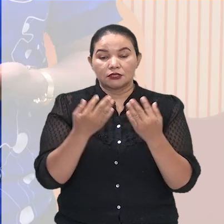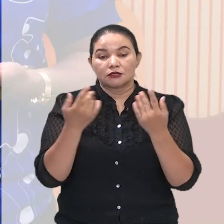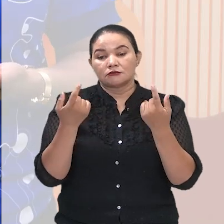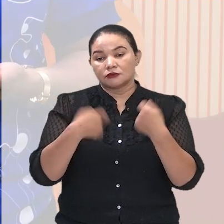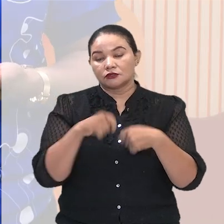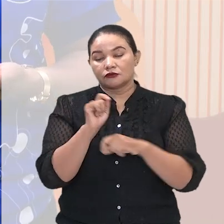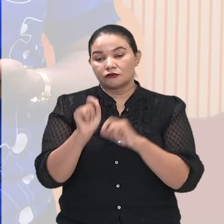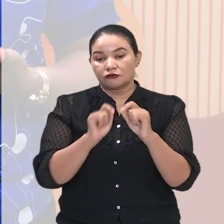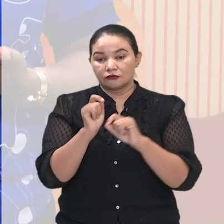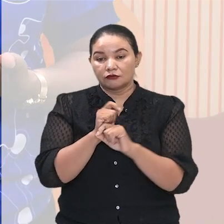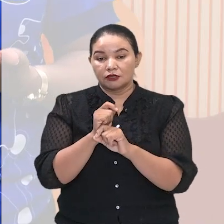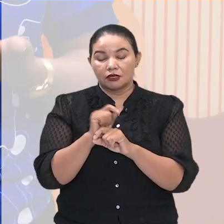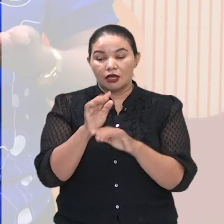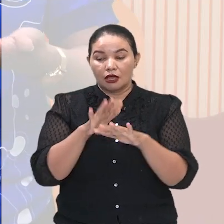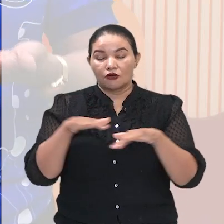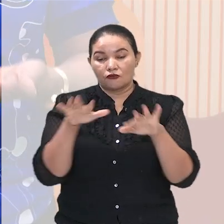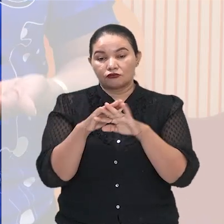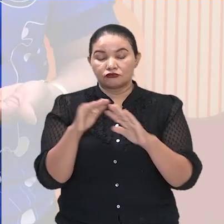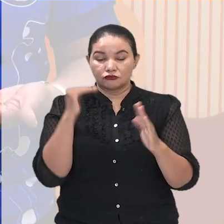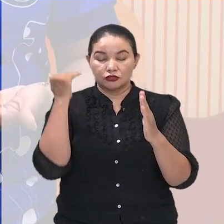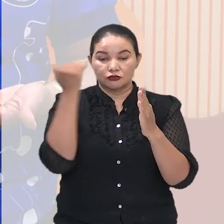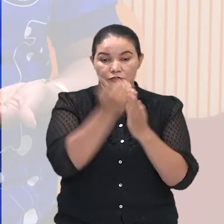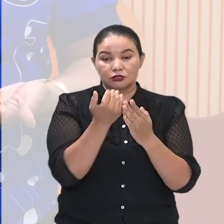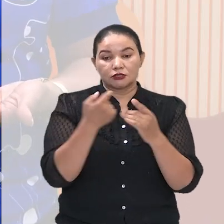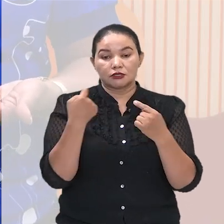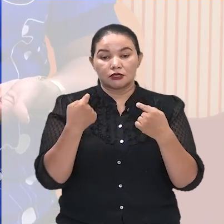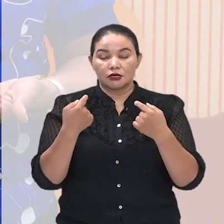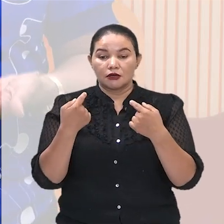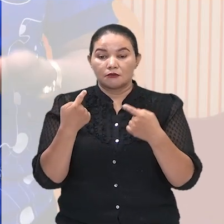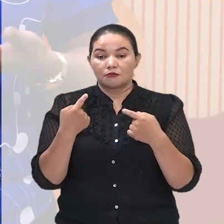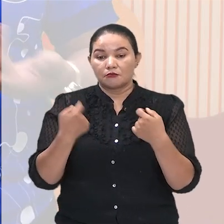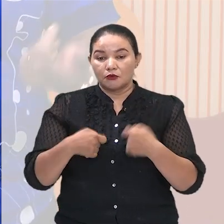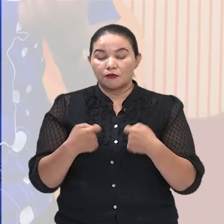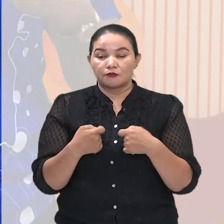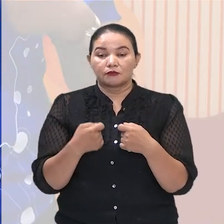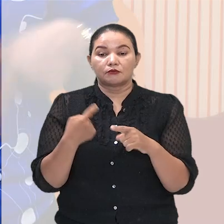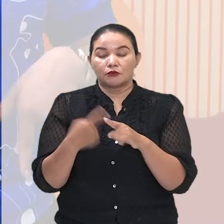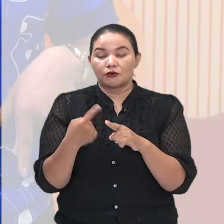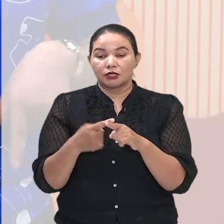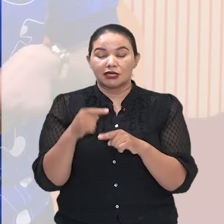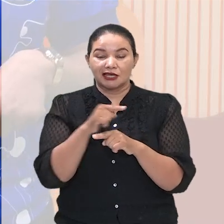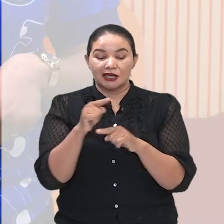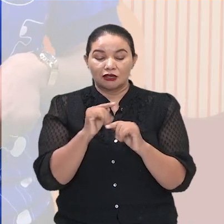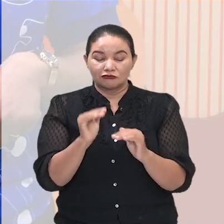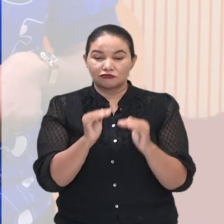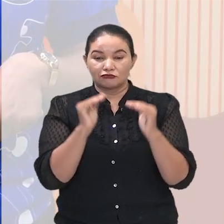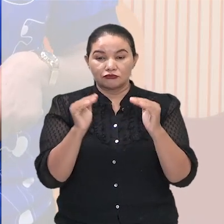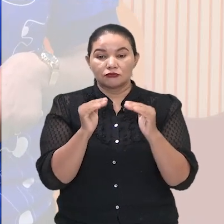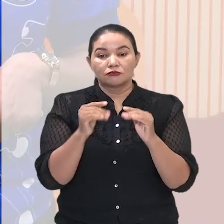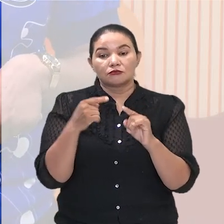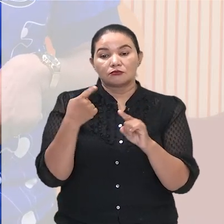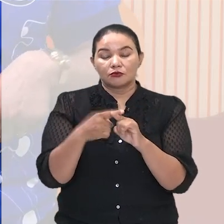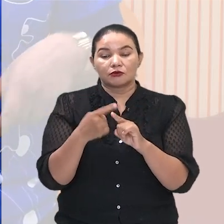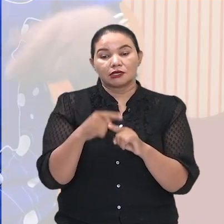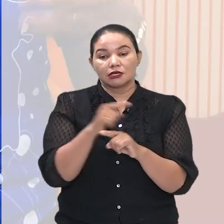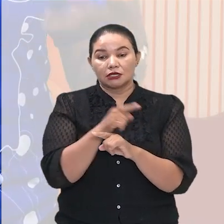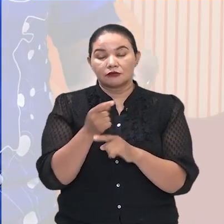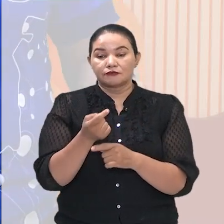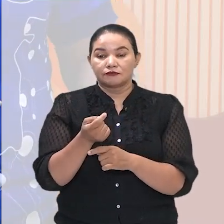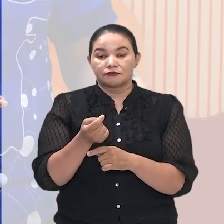ser ali respeitada por conta dos status social que ela possuía, principalmente também porque eles